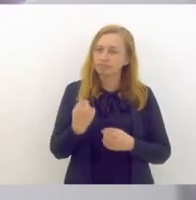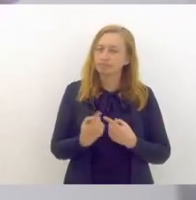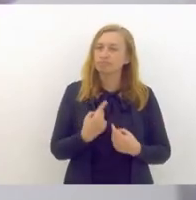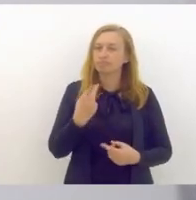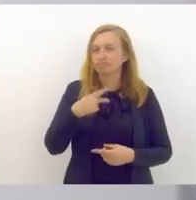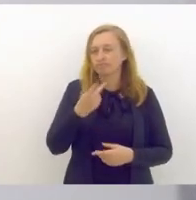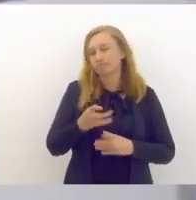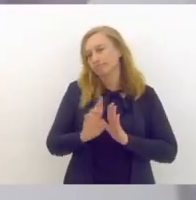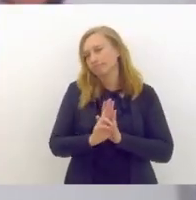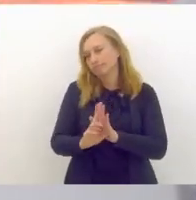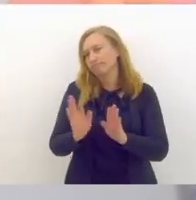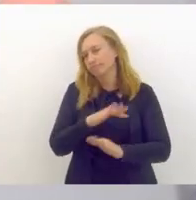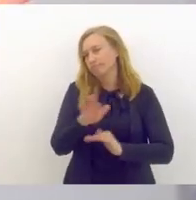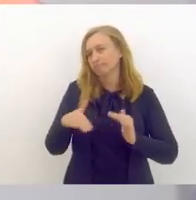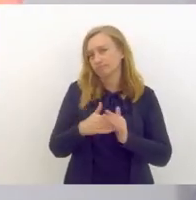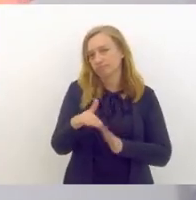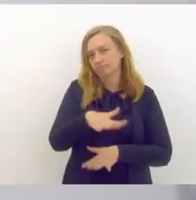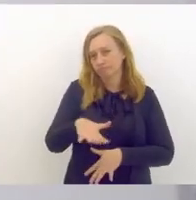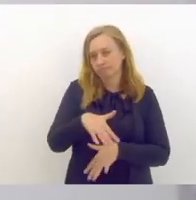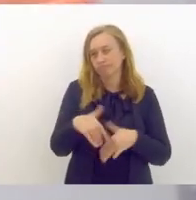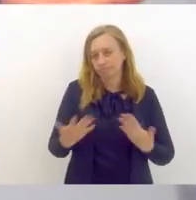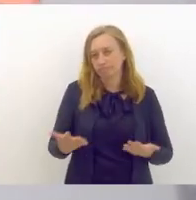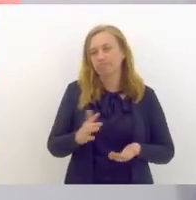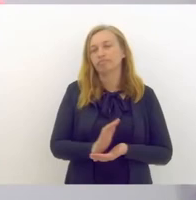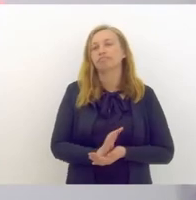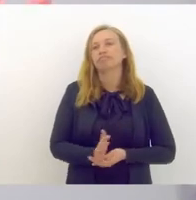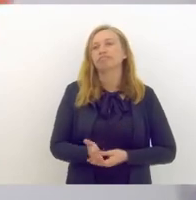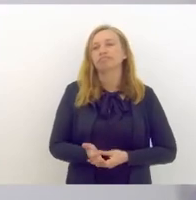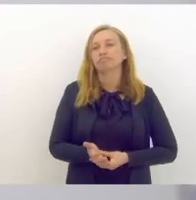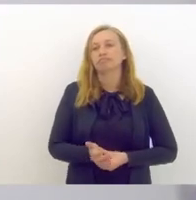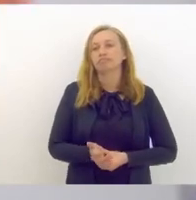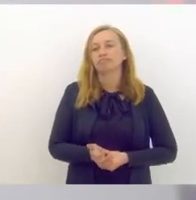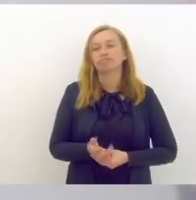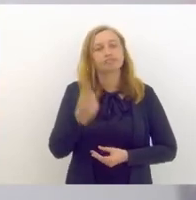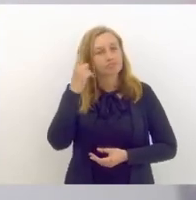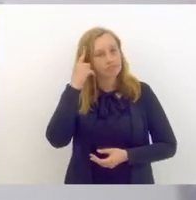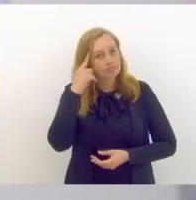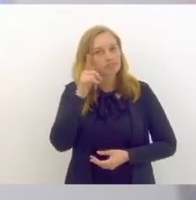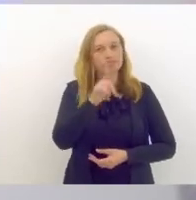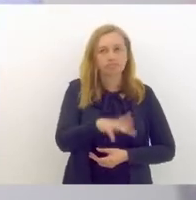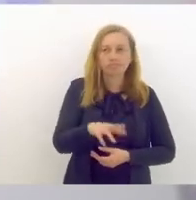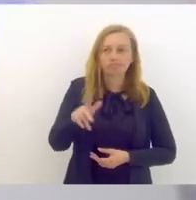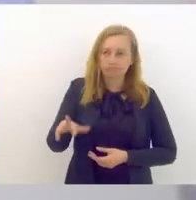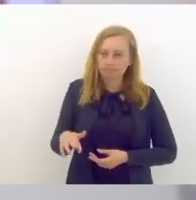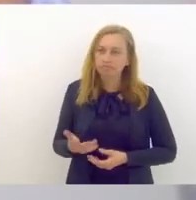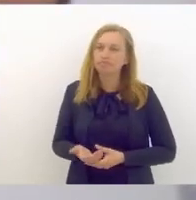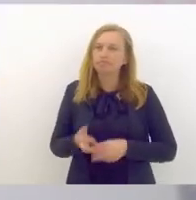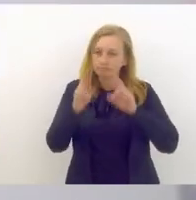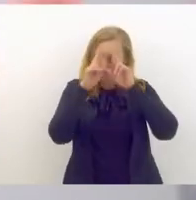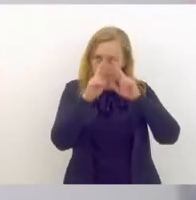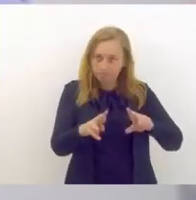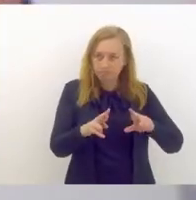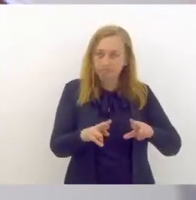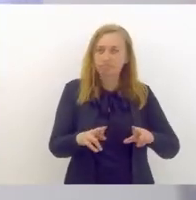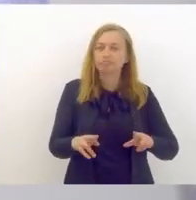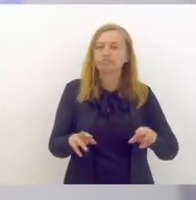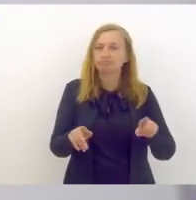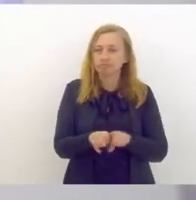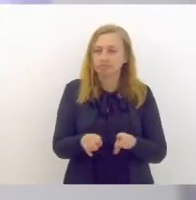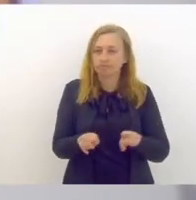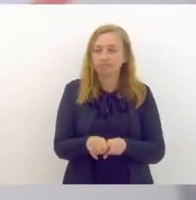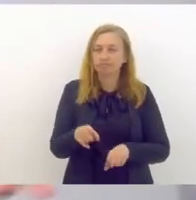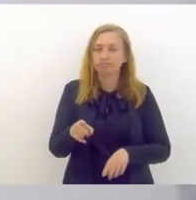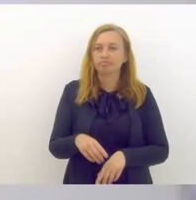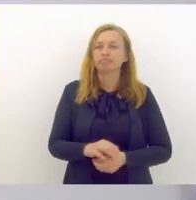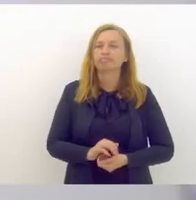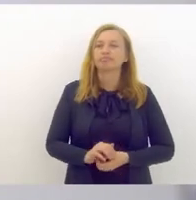representação de todos os setores que convivem e que pensam diferente. Sim. Aliás, a gente tem que respeitar quem pensa diferente. Acho que é um exercício